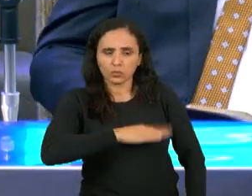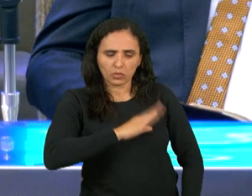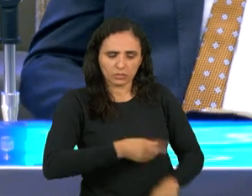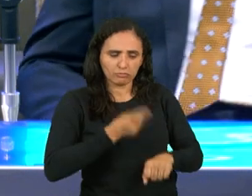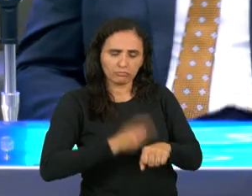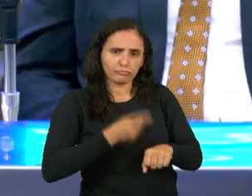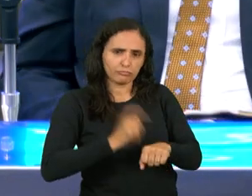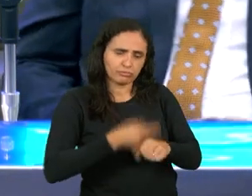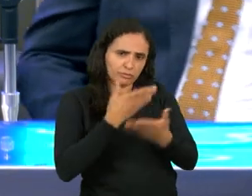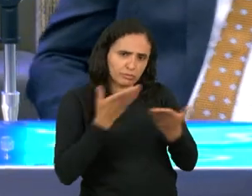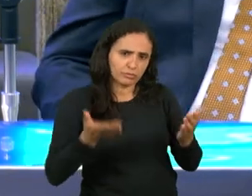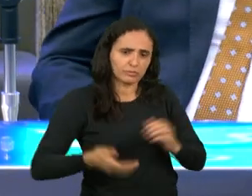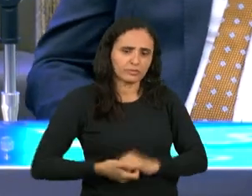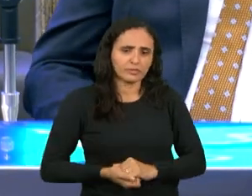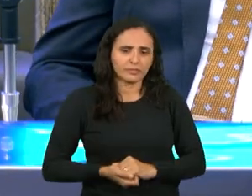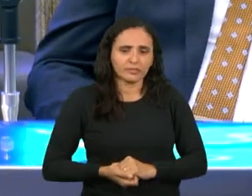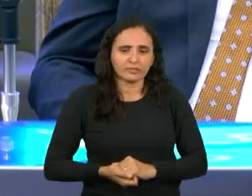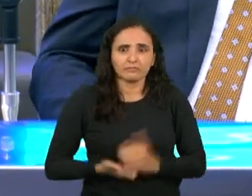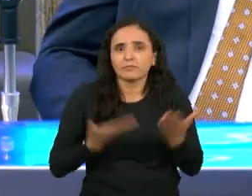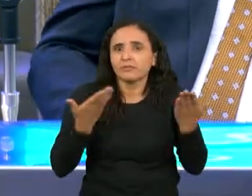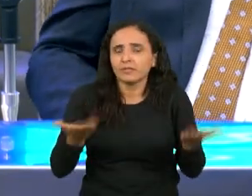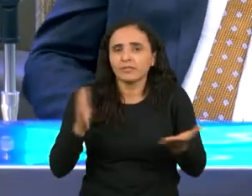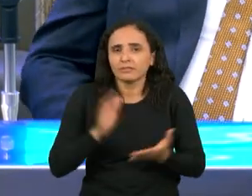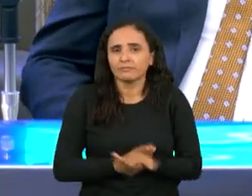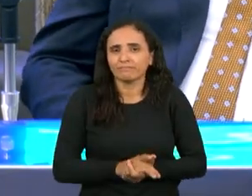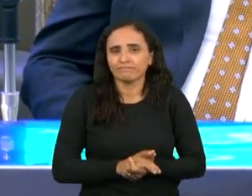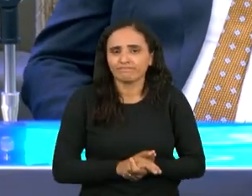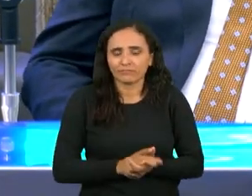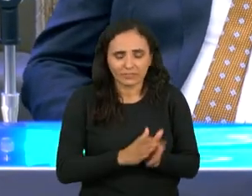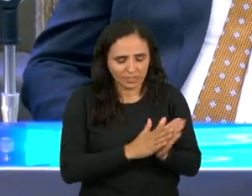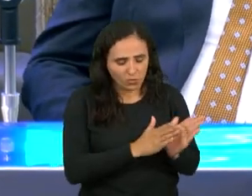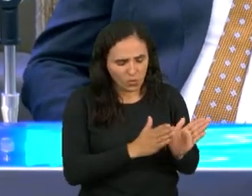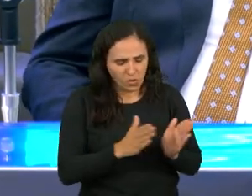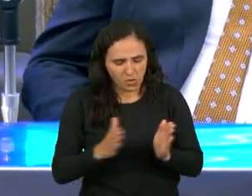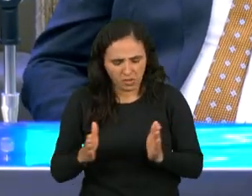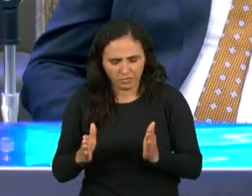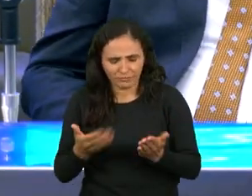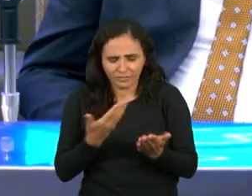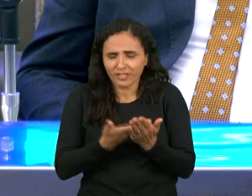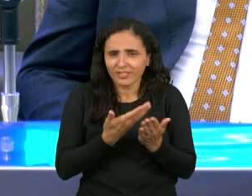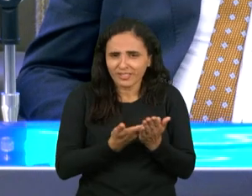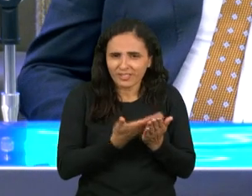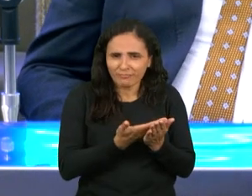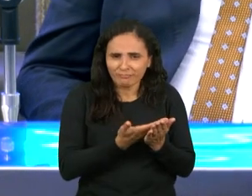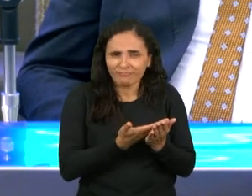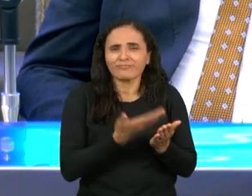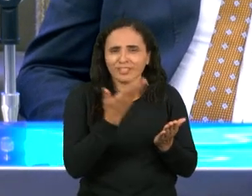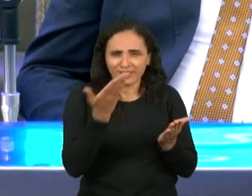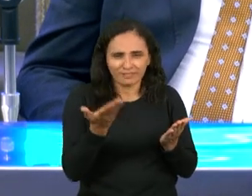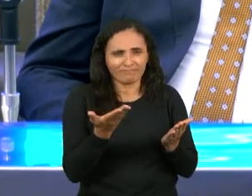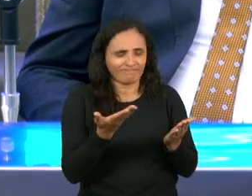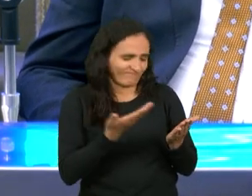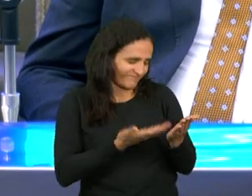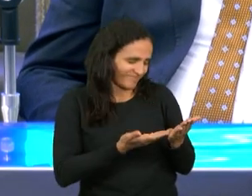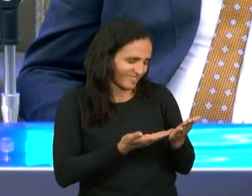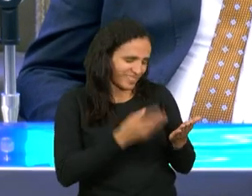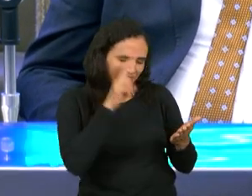meus irmão aqui está um exame do mundo veja se não é isso que o mundo vive